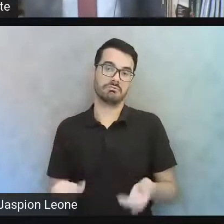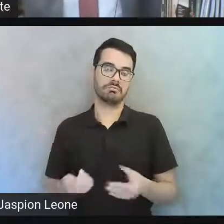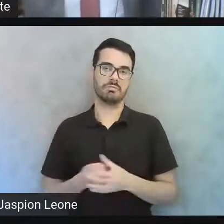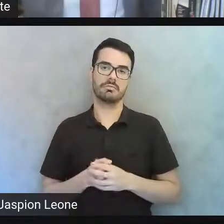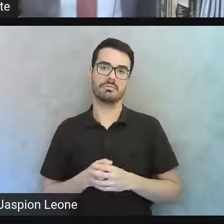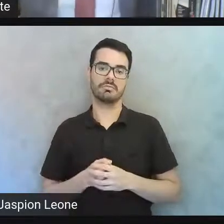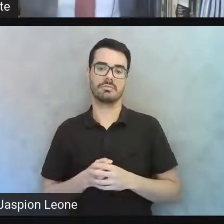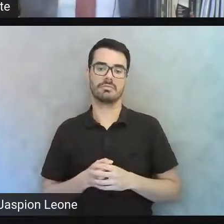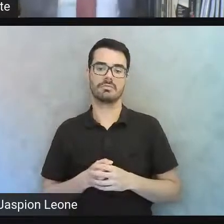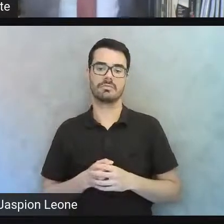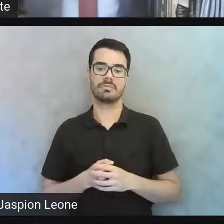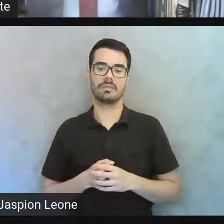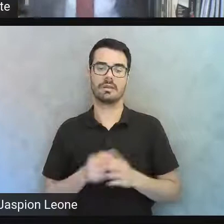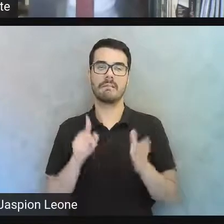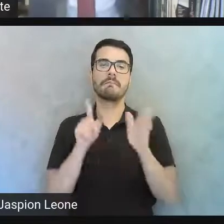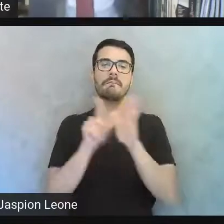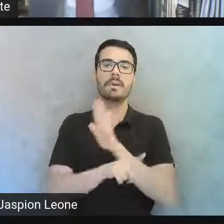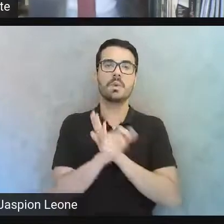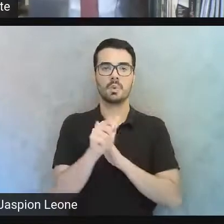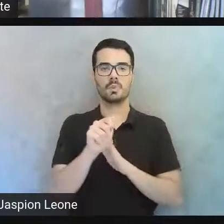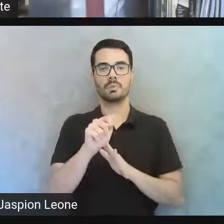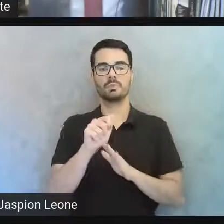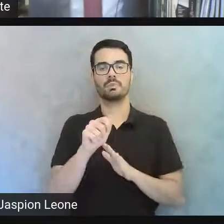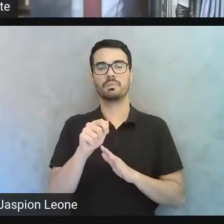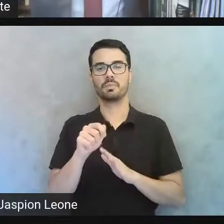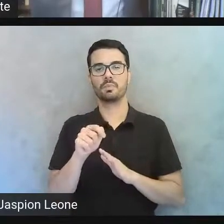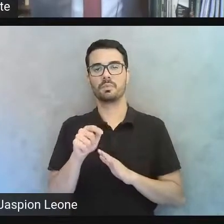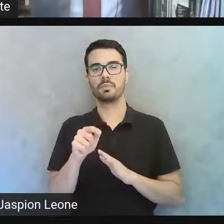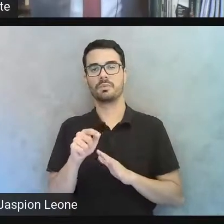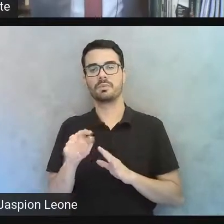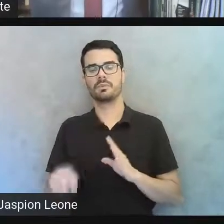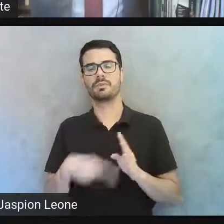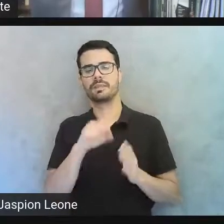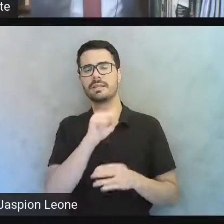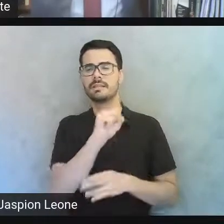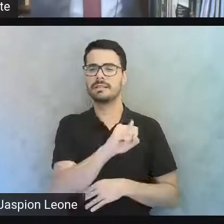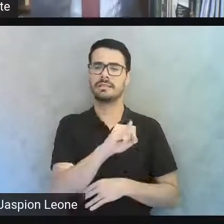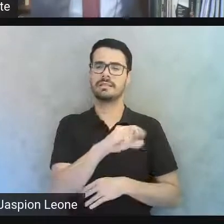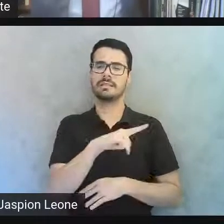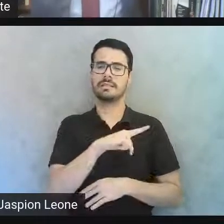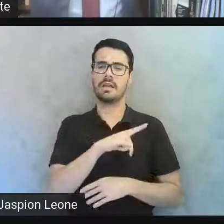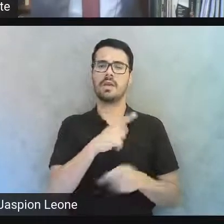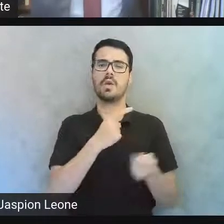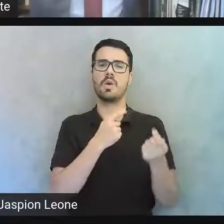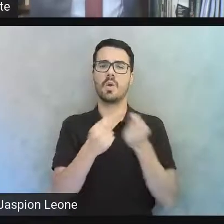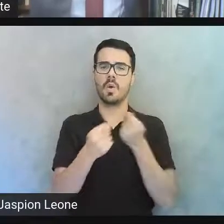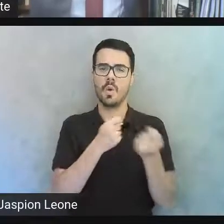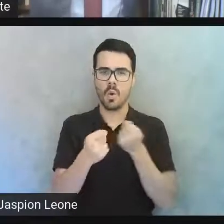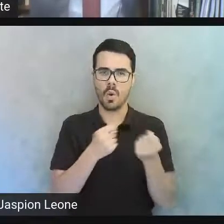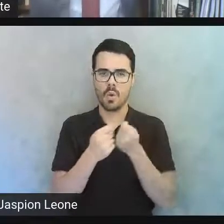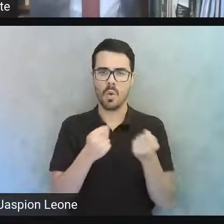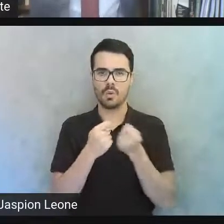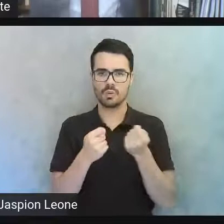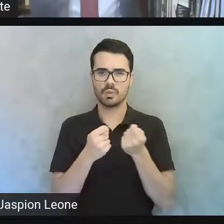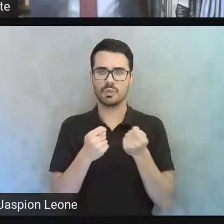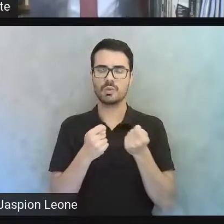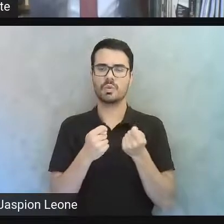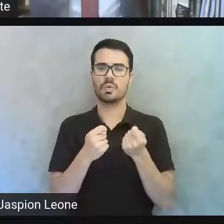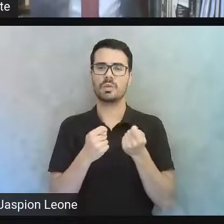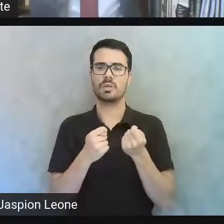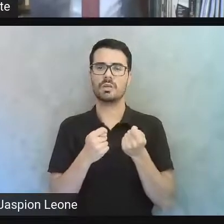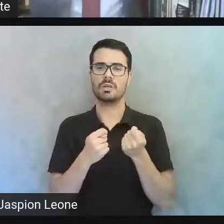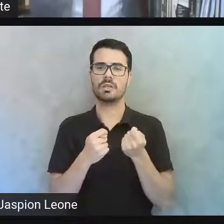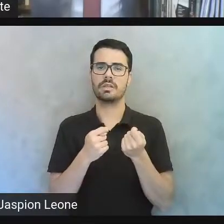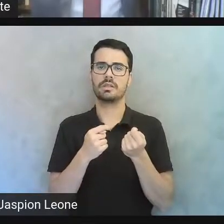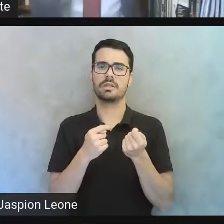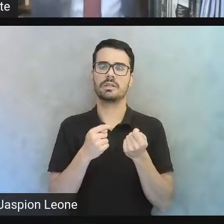uma pergunta da Aline Mariana, pergunta se há algum controle sobre o crowdfunding, se ele